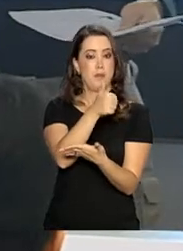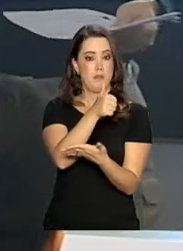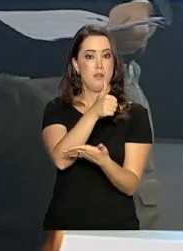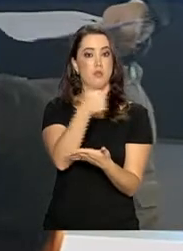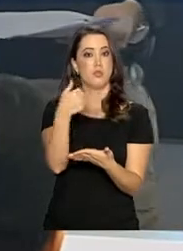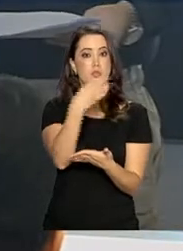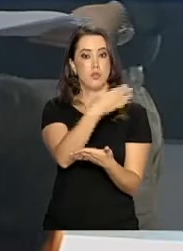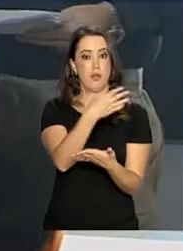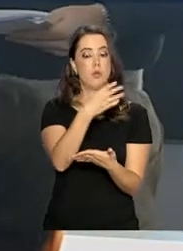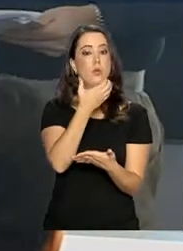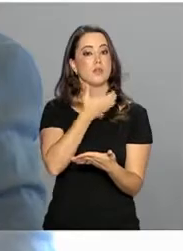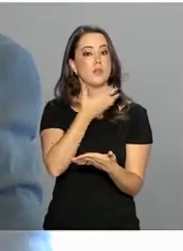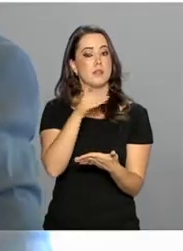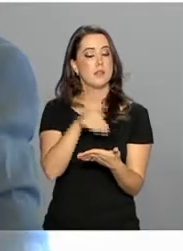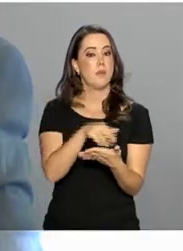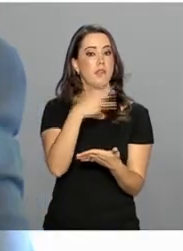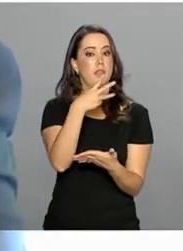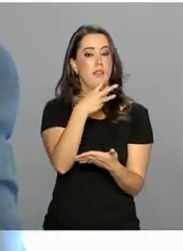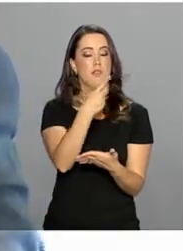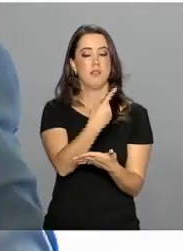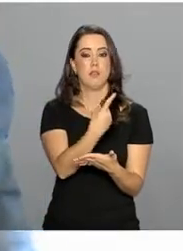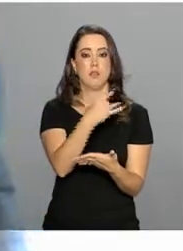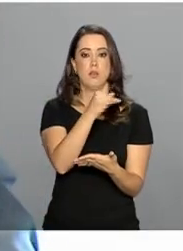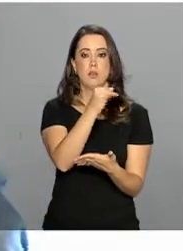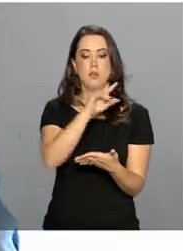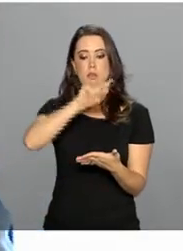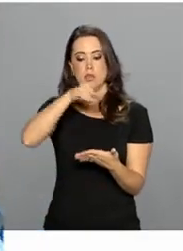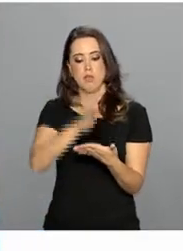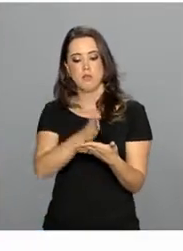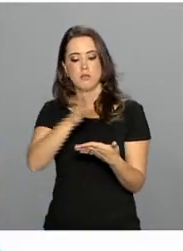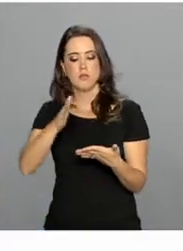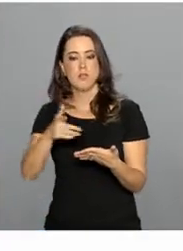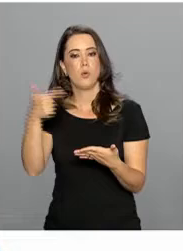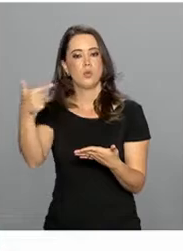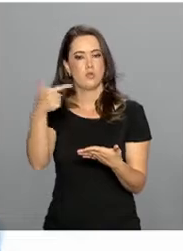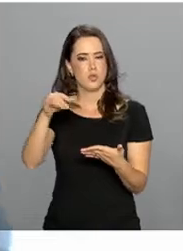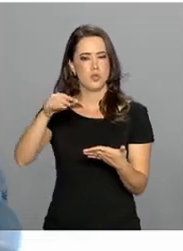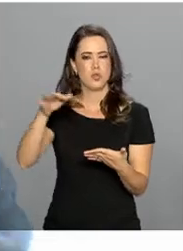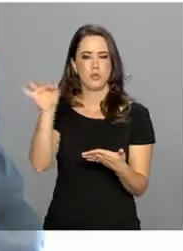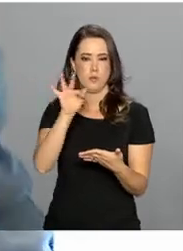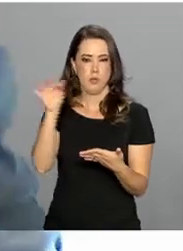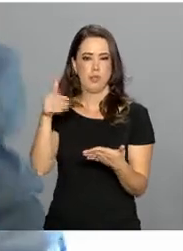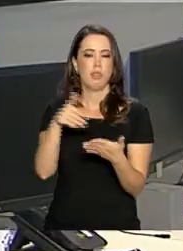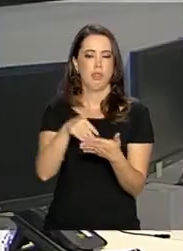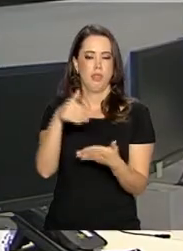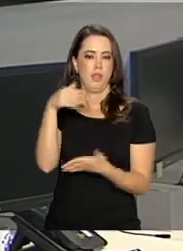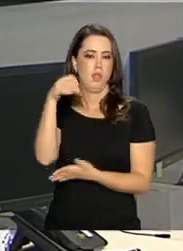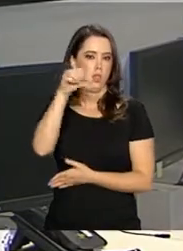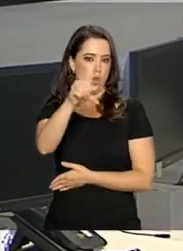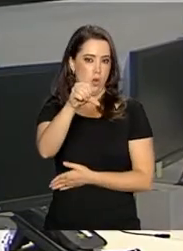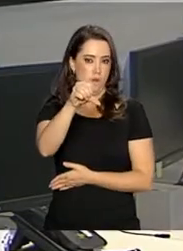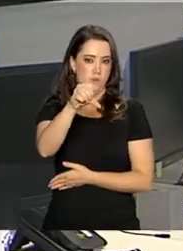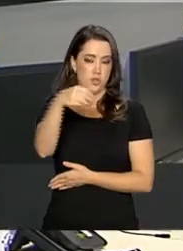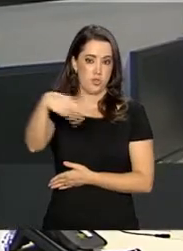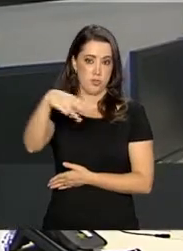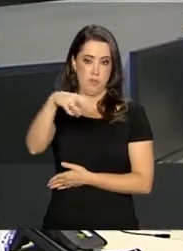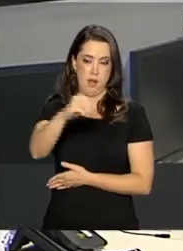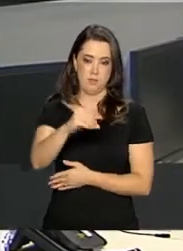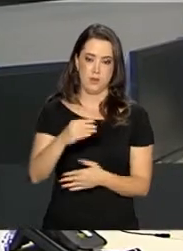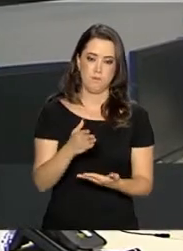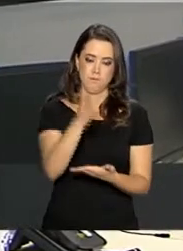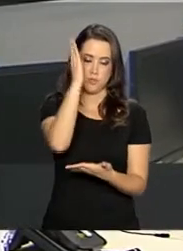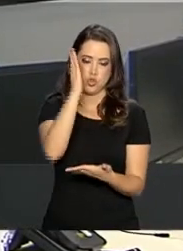até 31 de janeiro. E o segundo, de 22 de fevereiro até 9 de março. Este ano, a expectativa